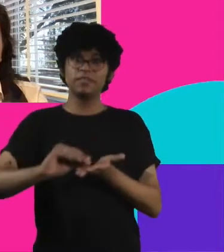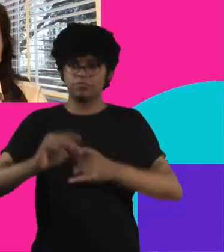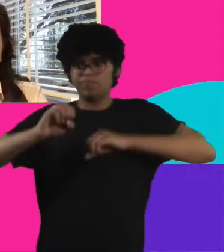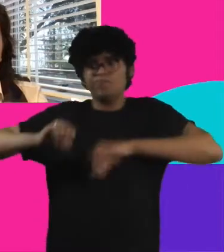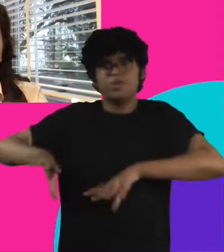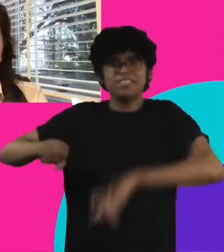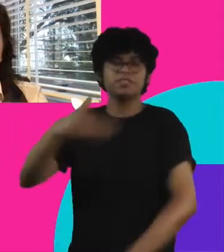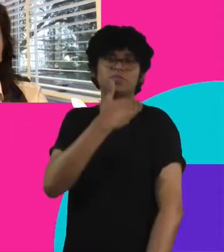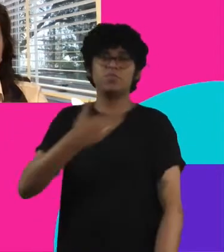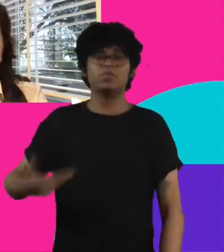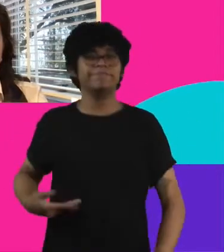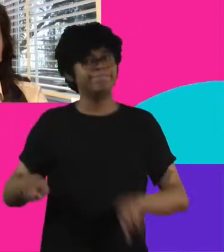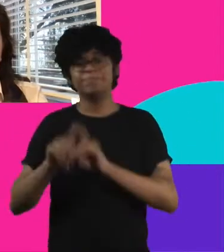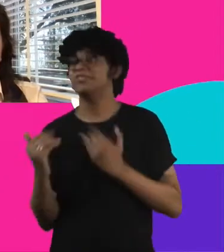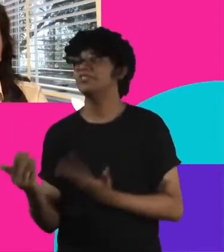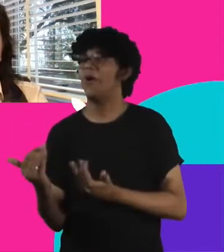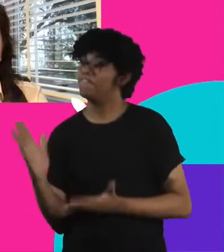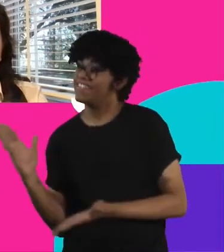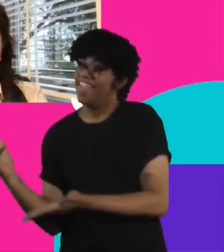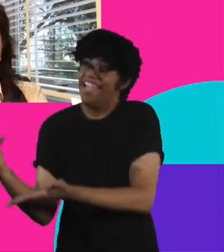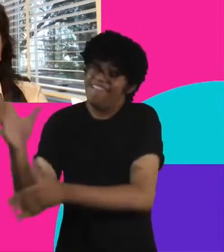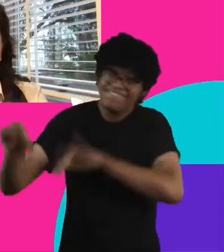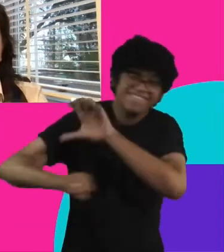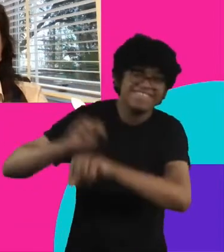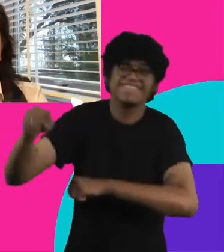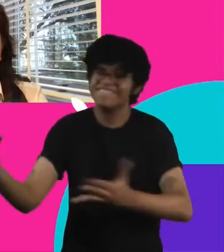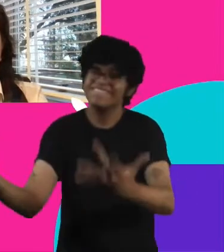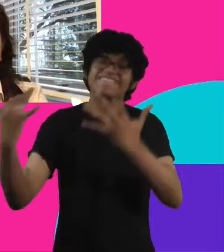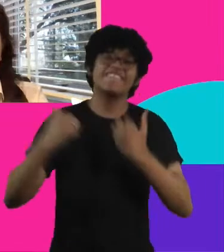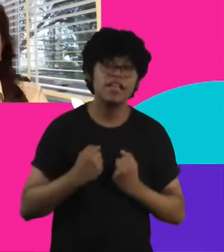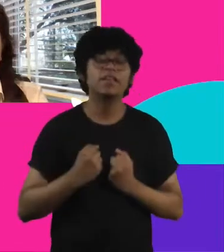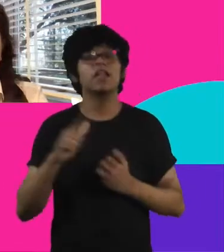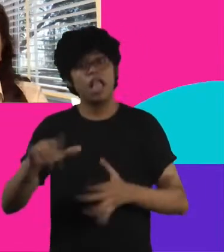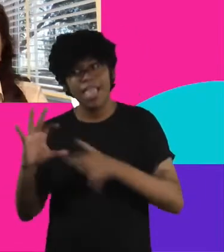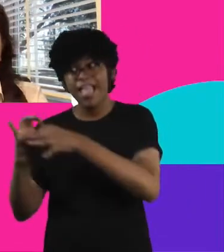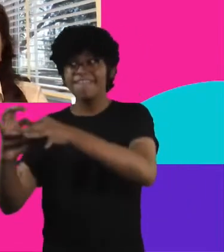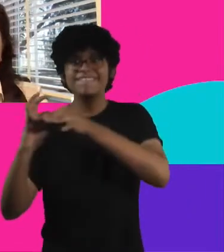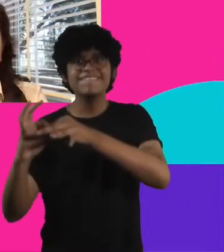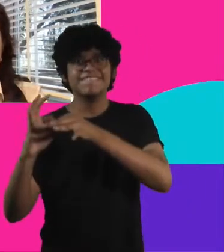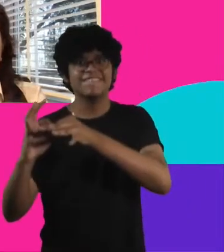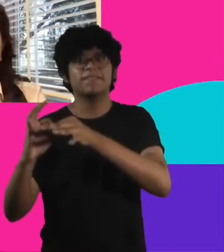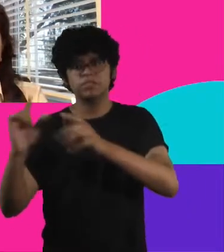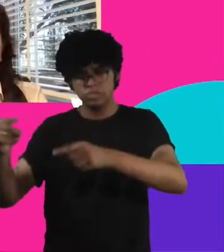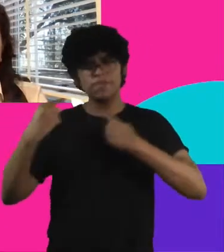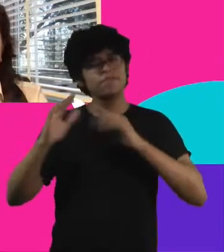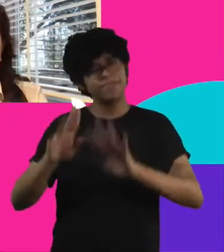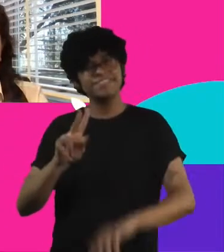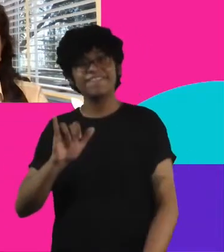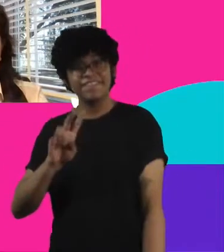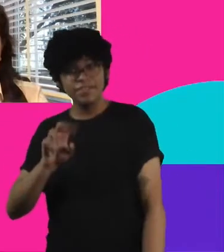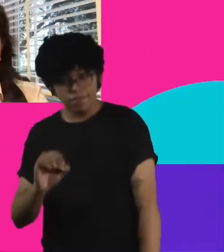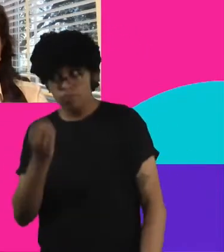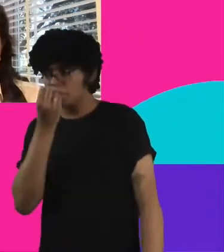educação pública e sem os nossos jovens. Então, dentro dessa grande aliança, é um grande desafio, mas que bom que a Fundação Telefônica Vivo